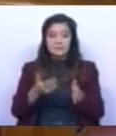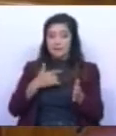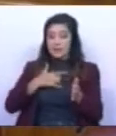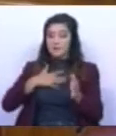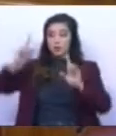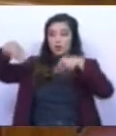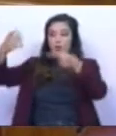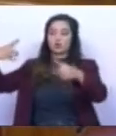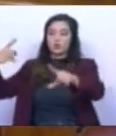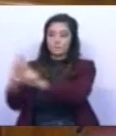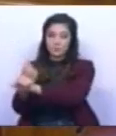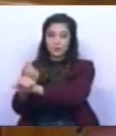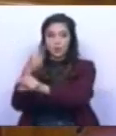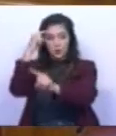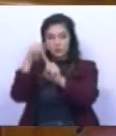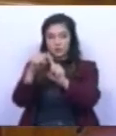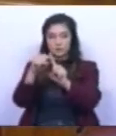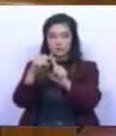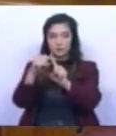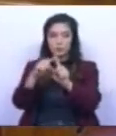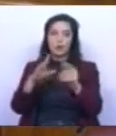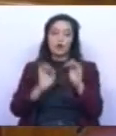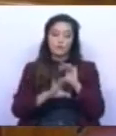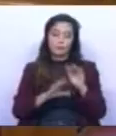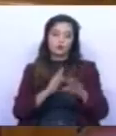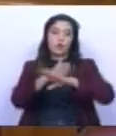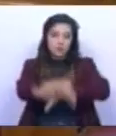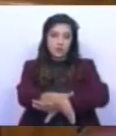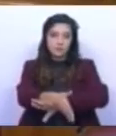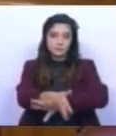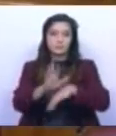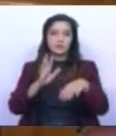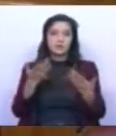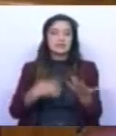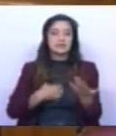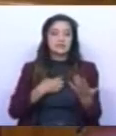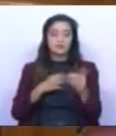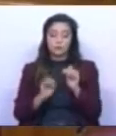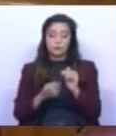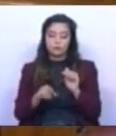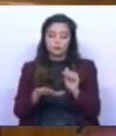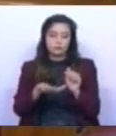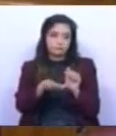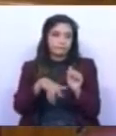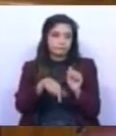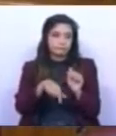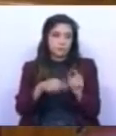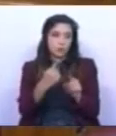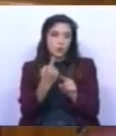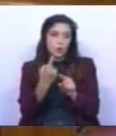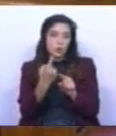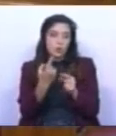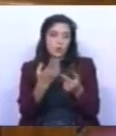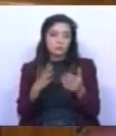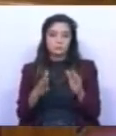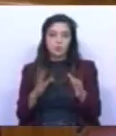formalizar as respectivas candidaturas de acesso aos fundos, o que significa que uma parte desses fundos não chega ao destino para os quais